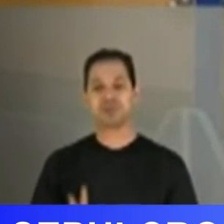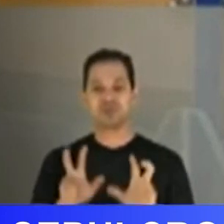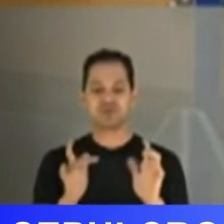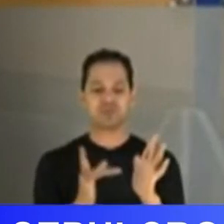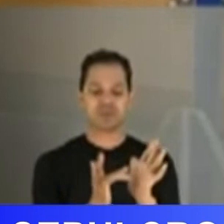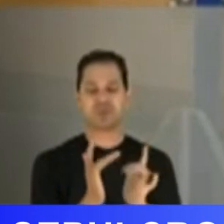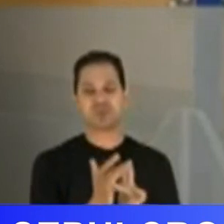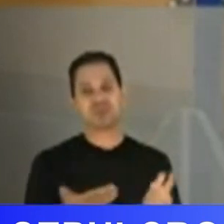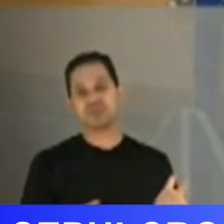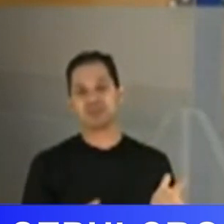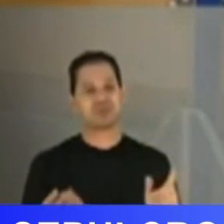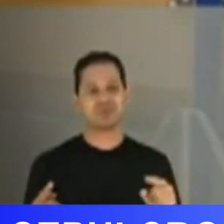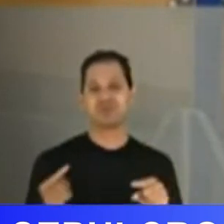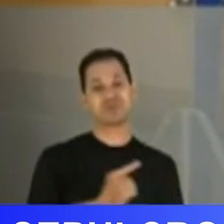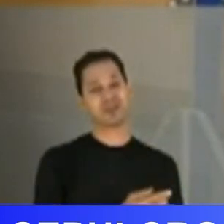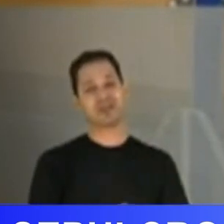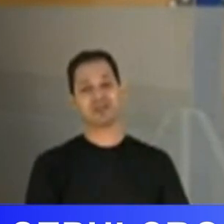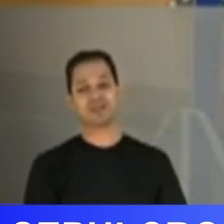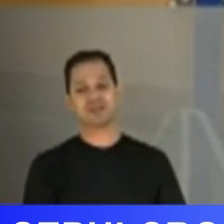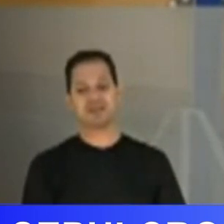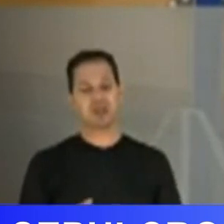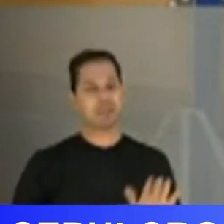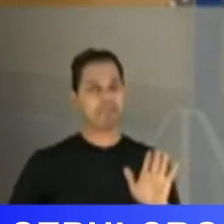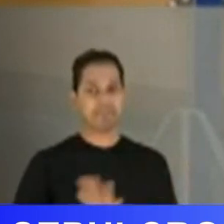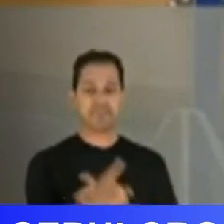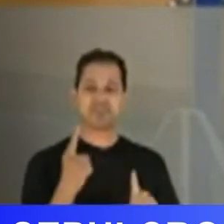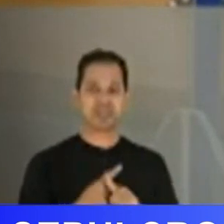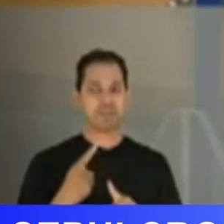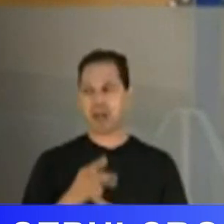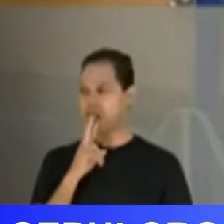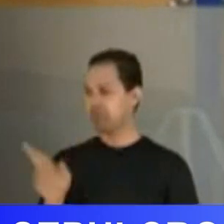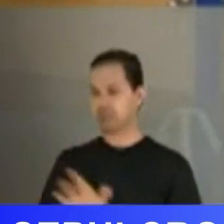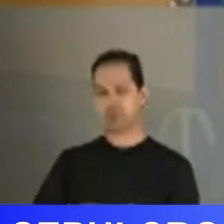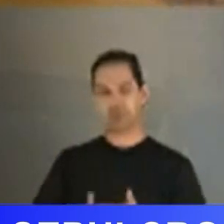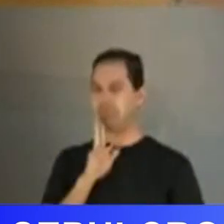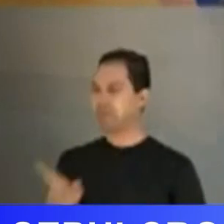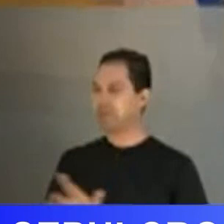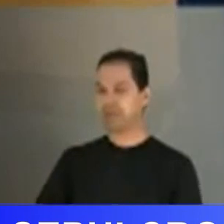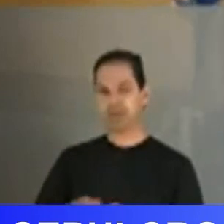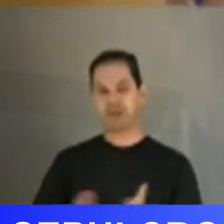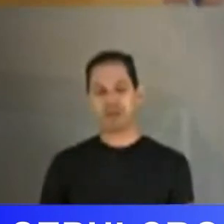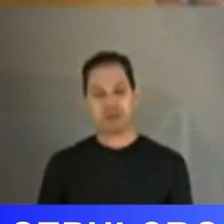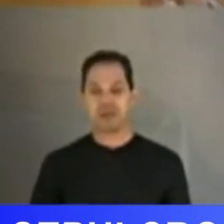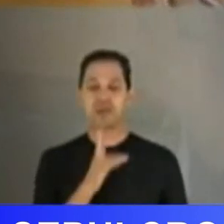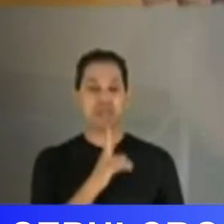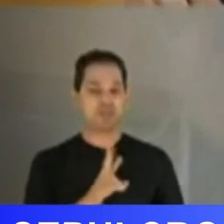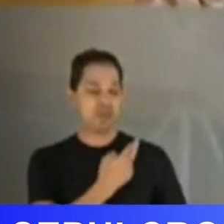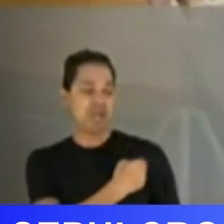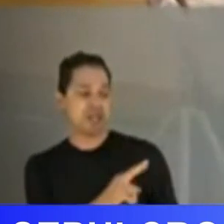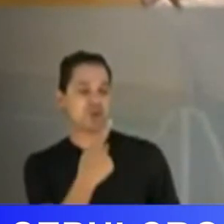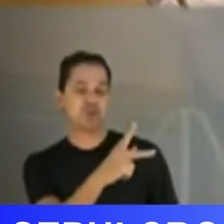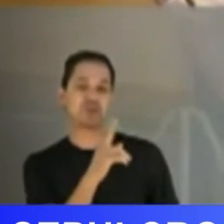Jesus Cristo. Nós temos, não vou mandar ele perguntar, porque o senhor sempre disse que não vai responder. O senhor não quis responder qual era a sua